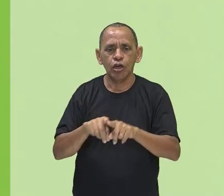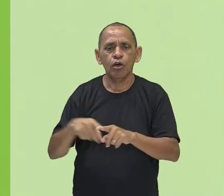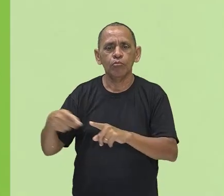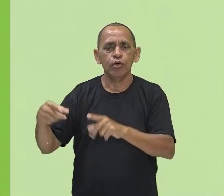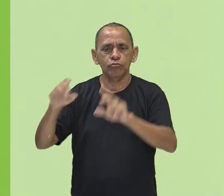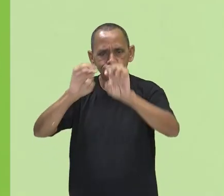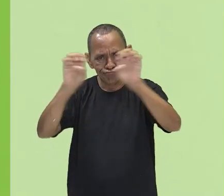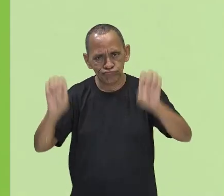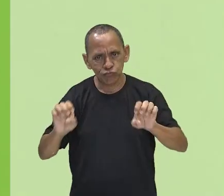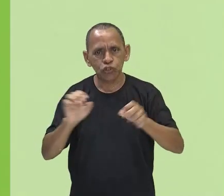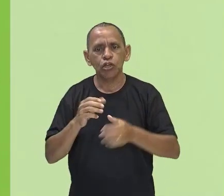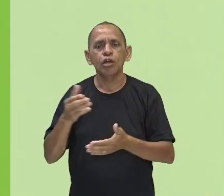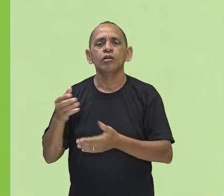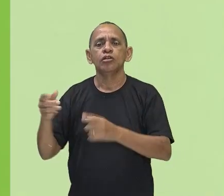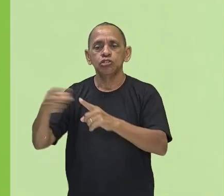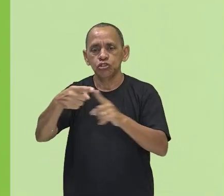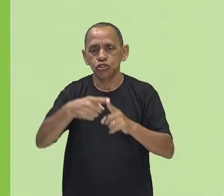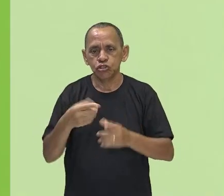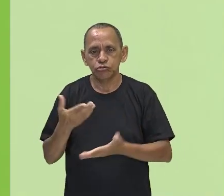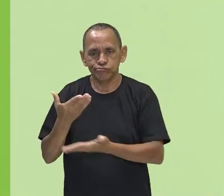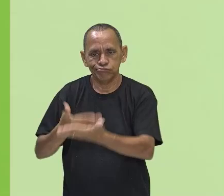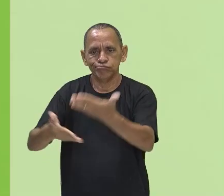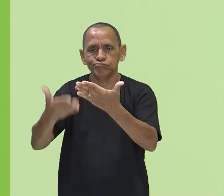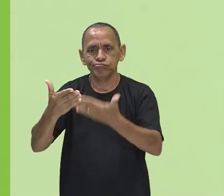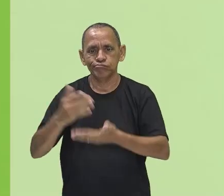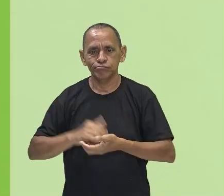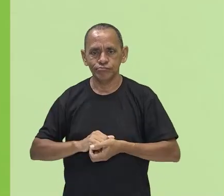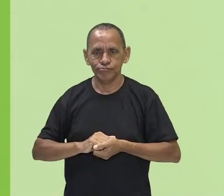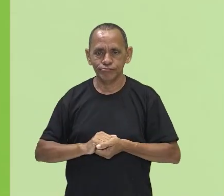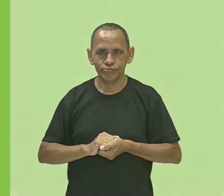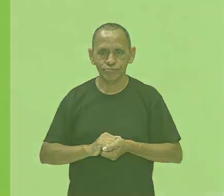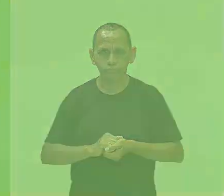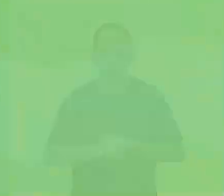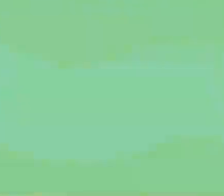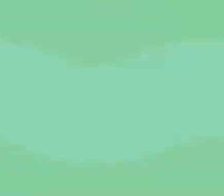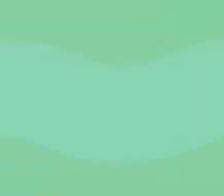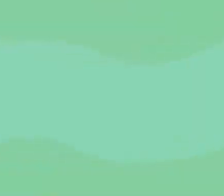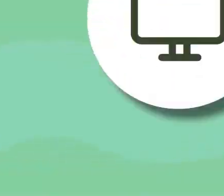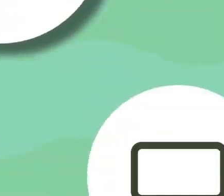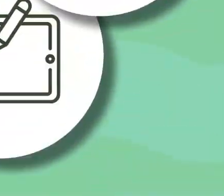Bom, então vamos estudar lente. Vem com a gente.